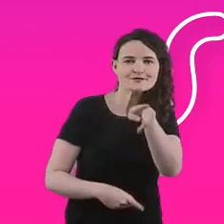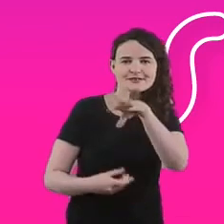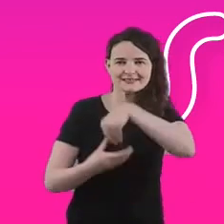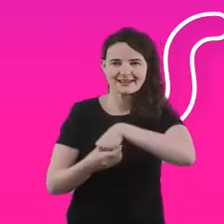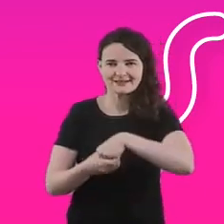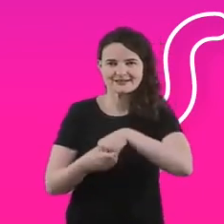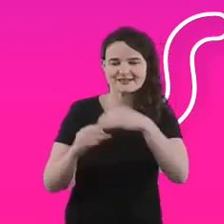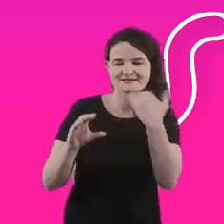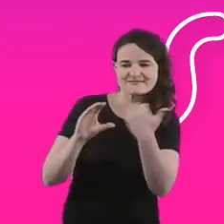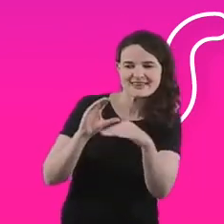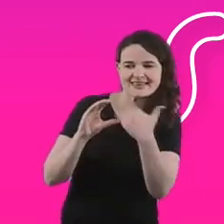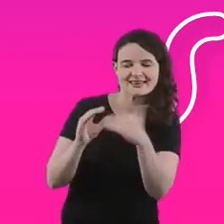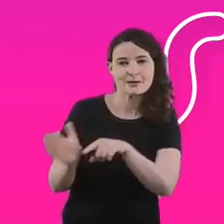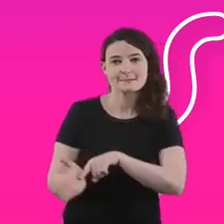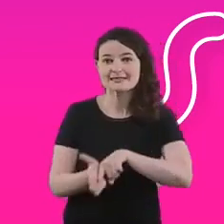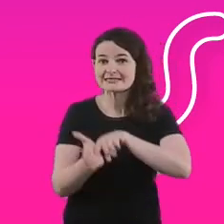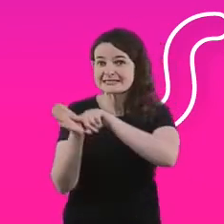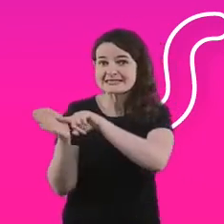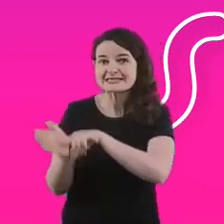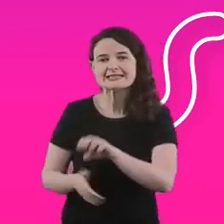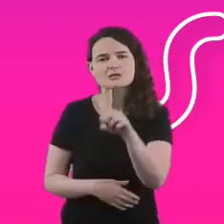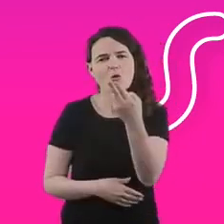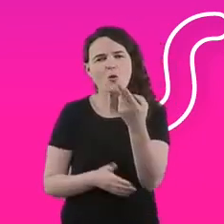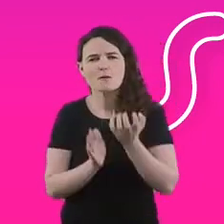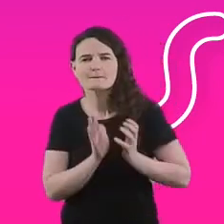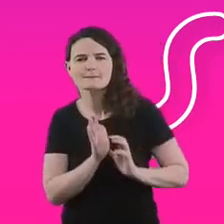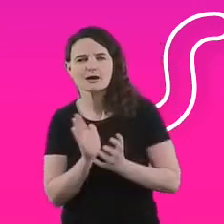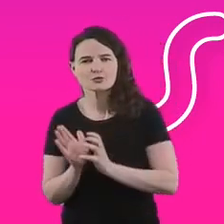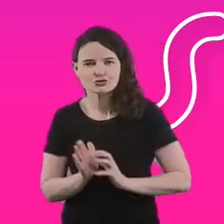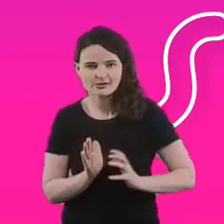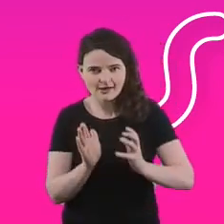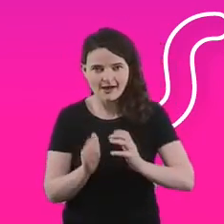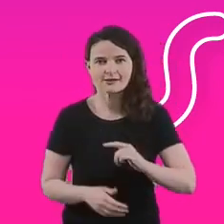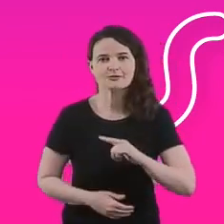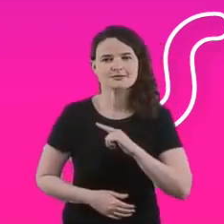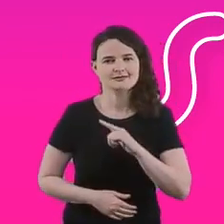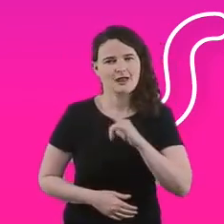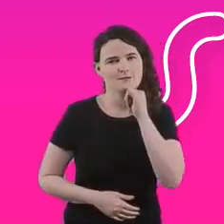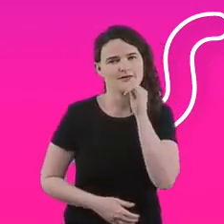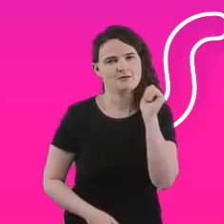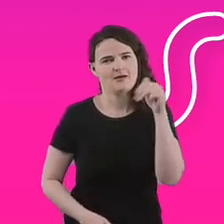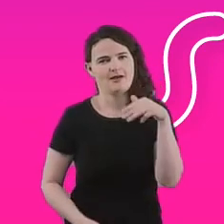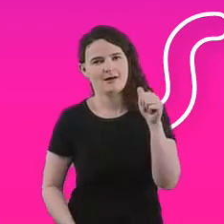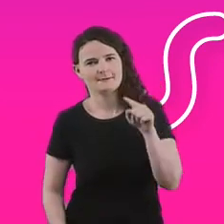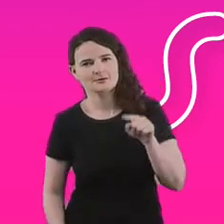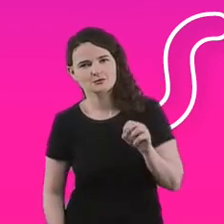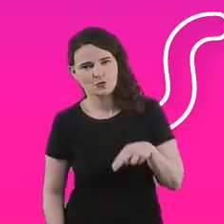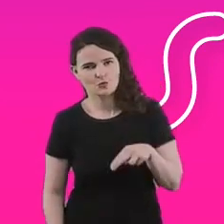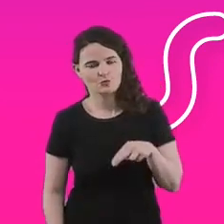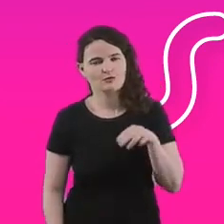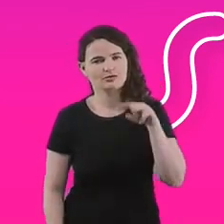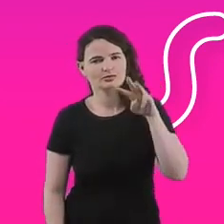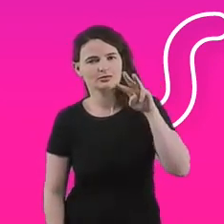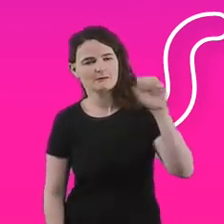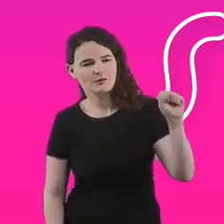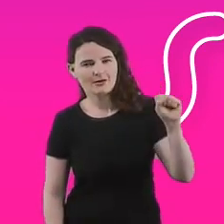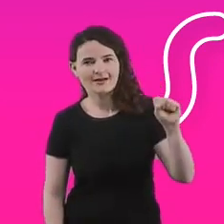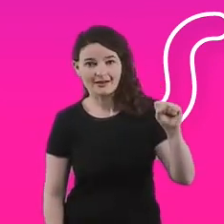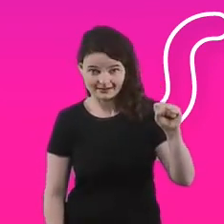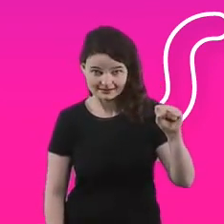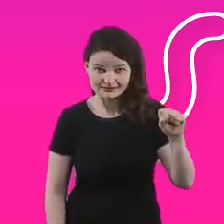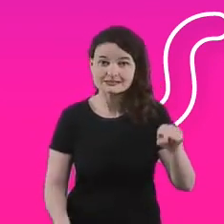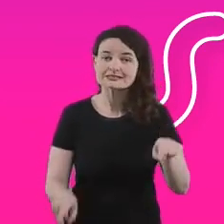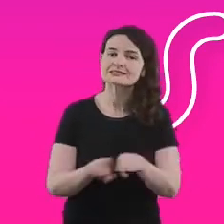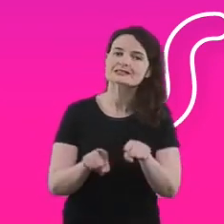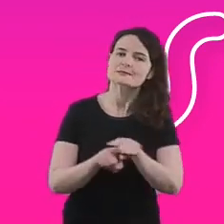ou olhando para as bases de dados, que hoje a gente tem um apoio muito ali na Amazon, nos serviços da AWS, e um destaque também para o NPS como uma forma de